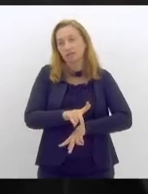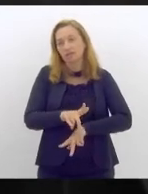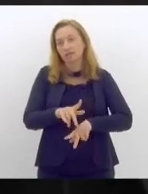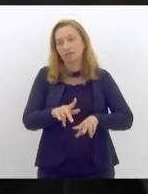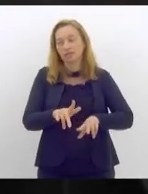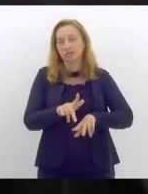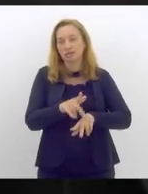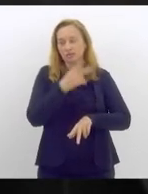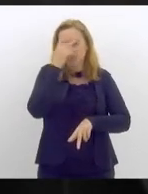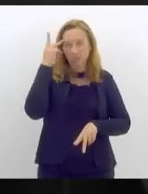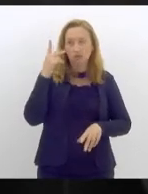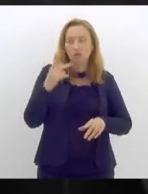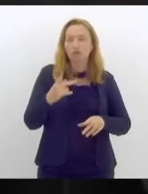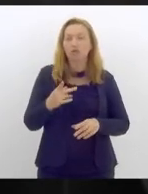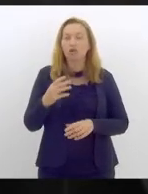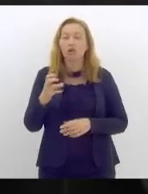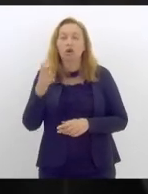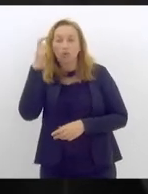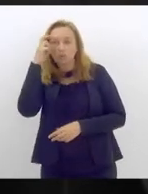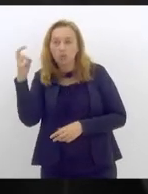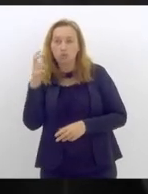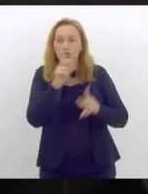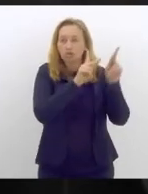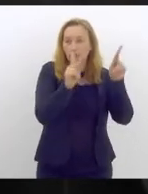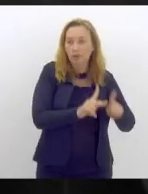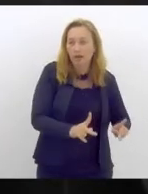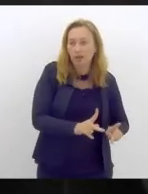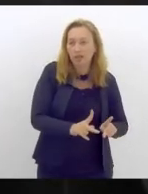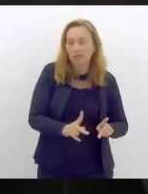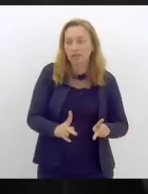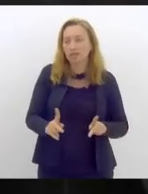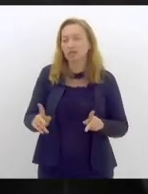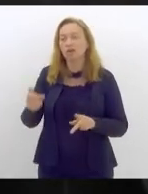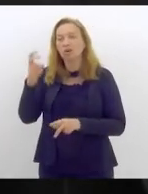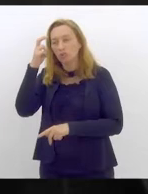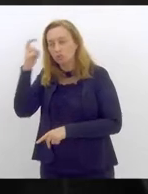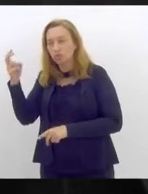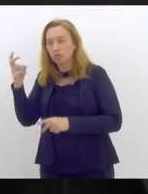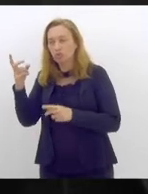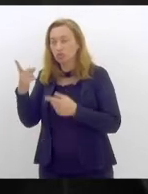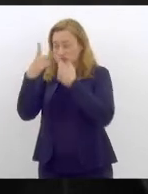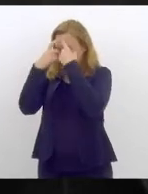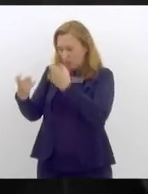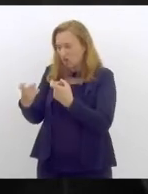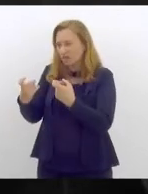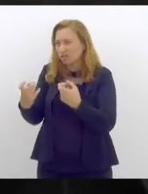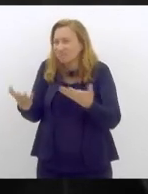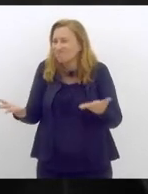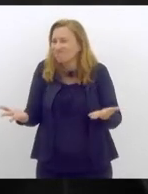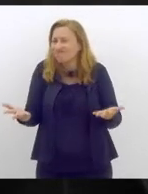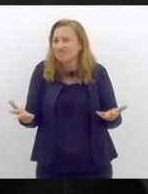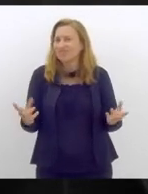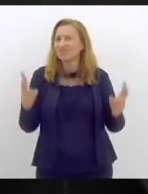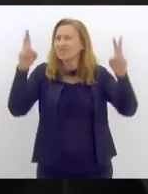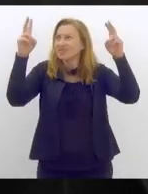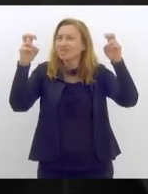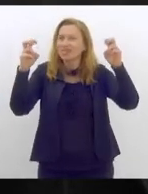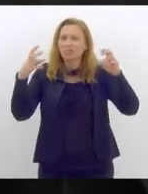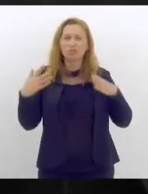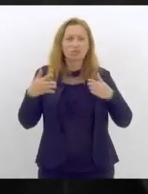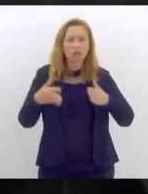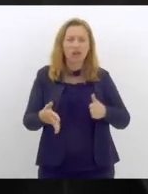a cultura de paz contra a cultura de violência Eu acho que isso são temas centrais